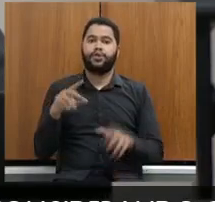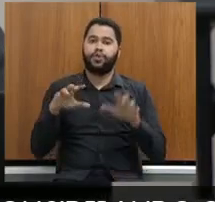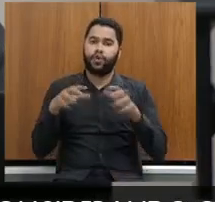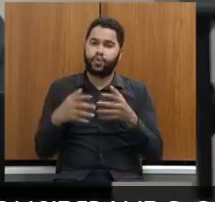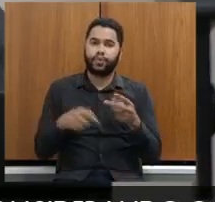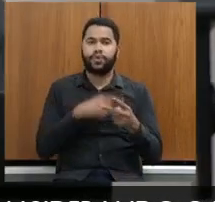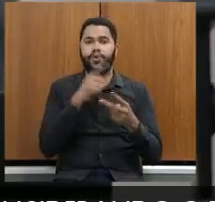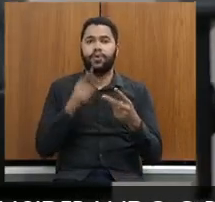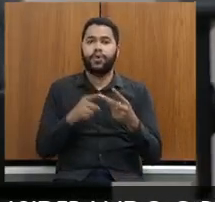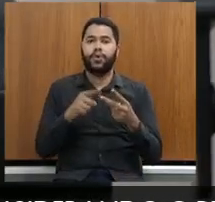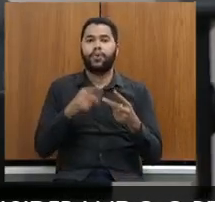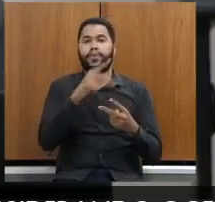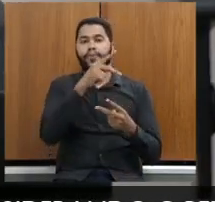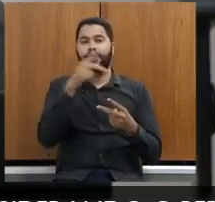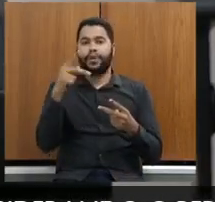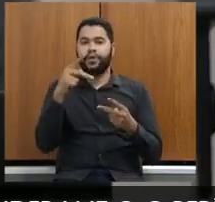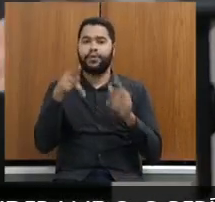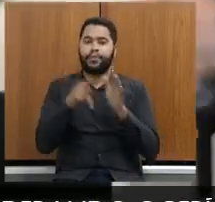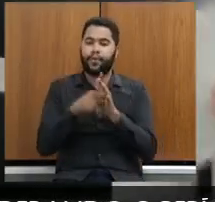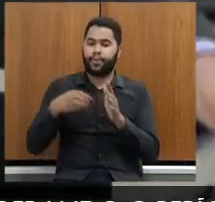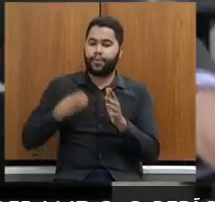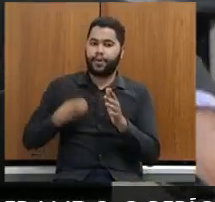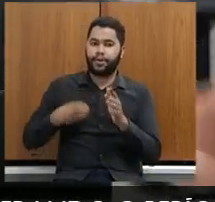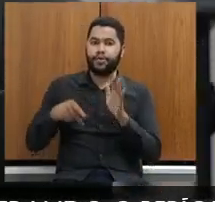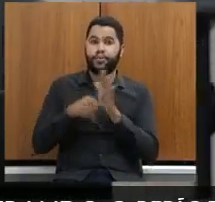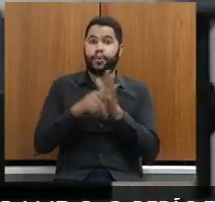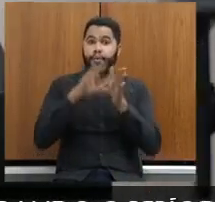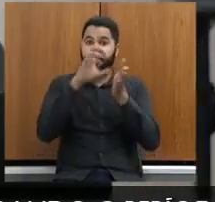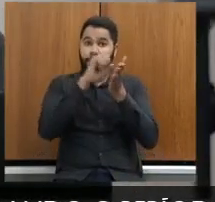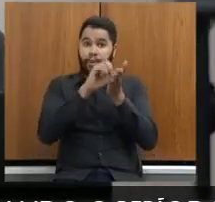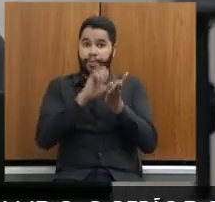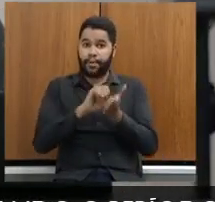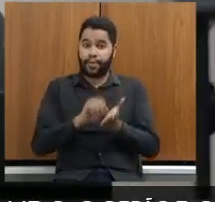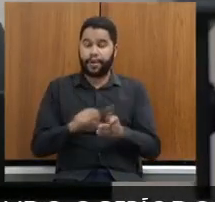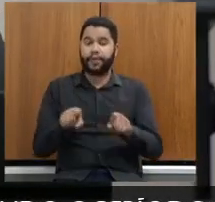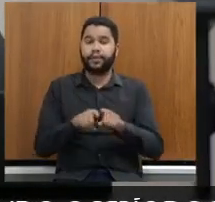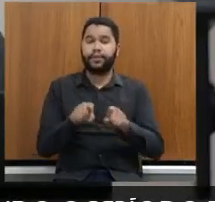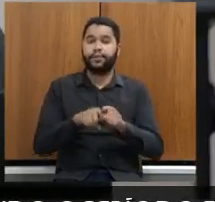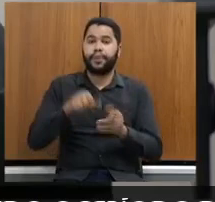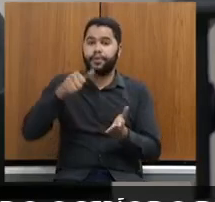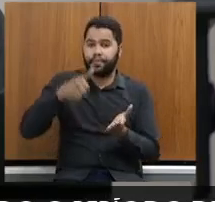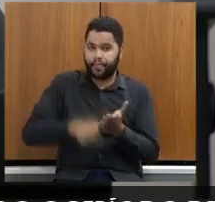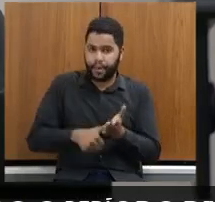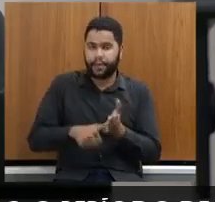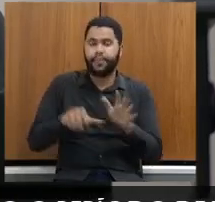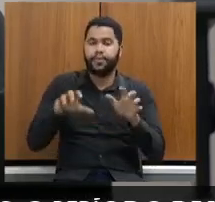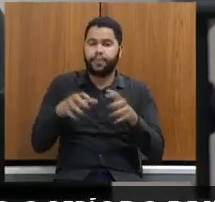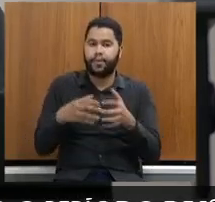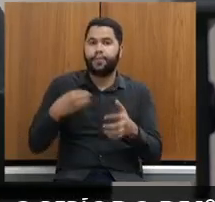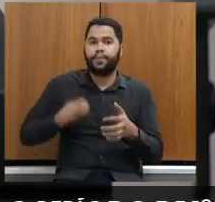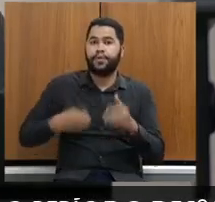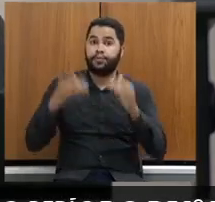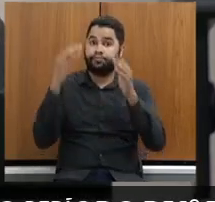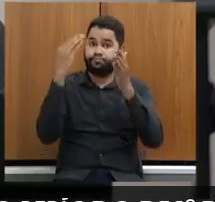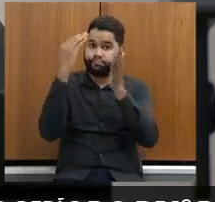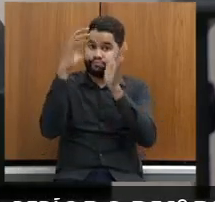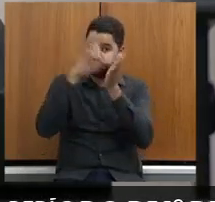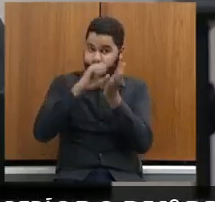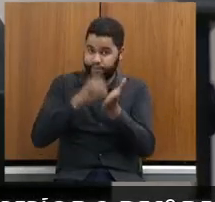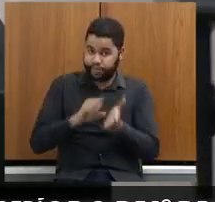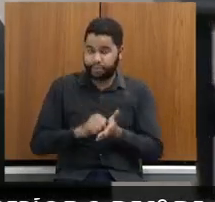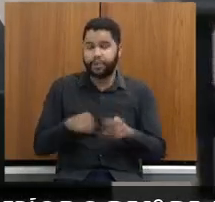dois presidentes das comissões participantes por descrição três membros das comissões participantes por uma descrição